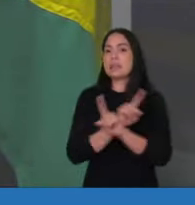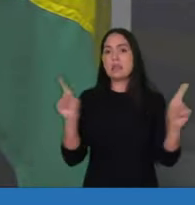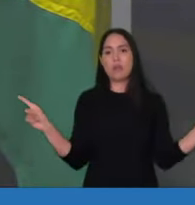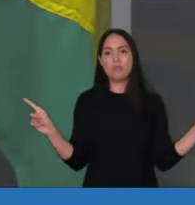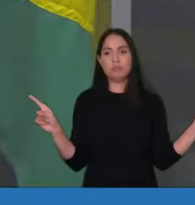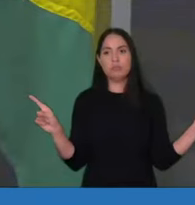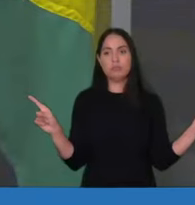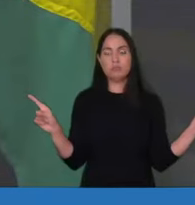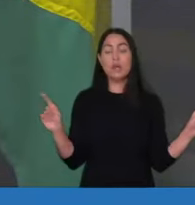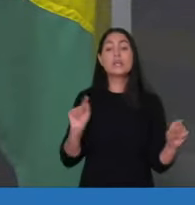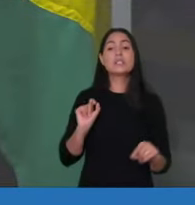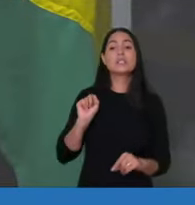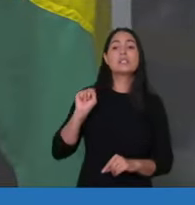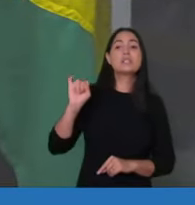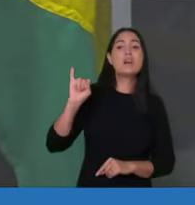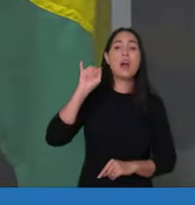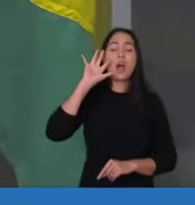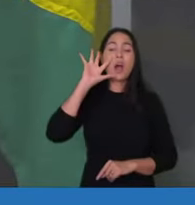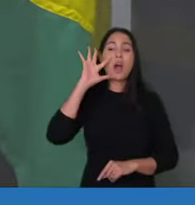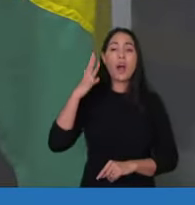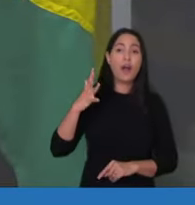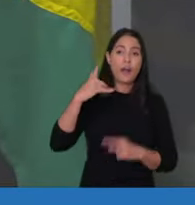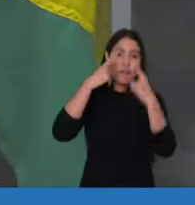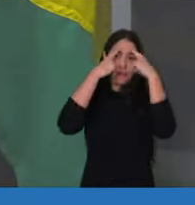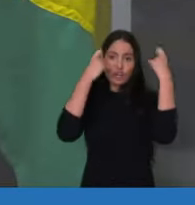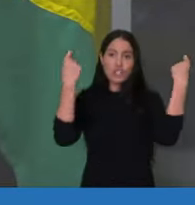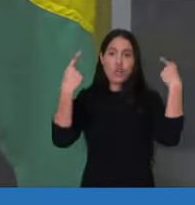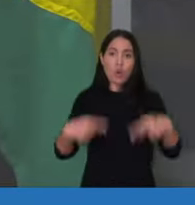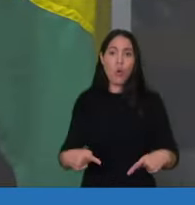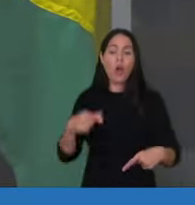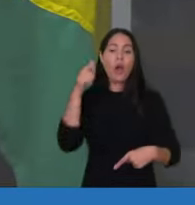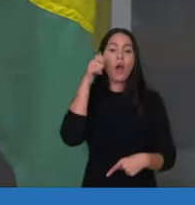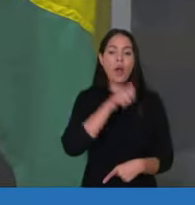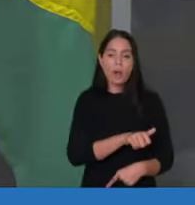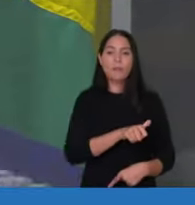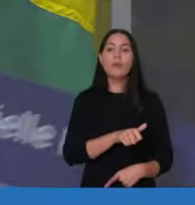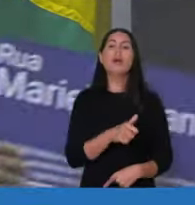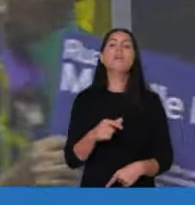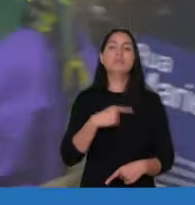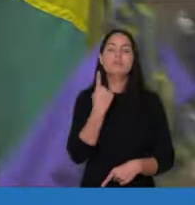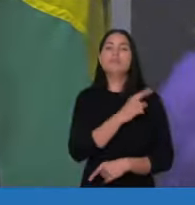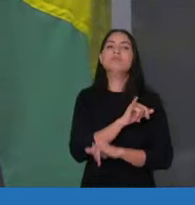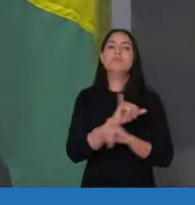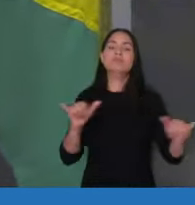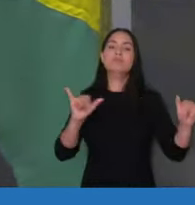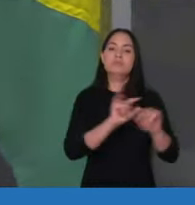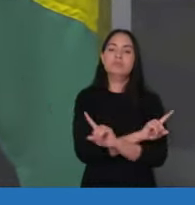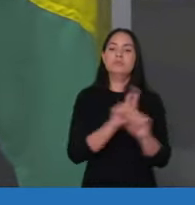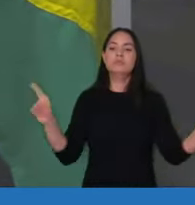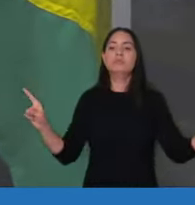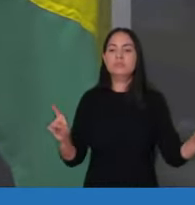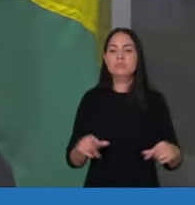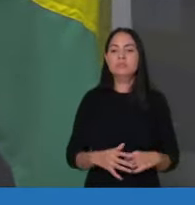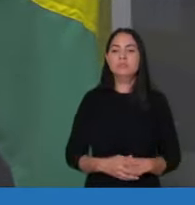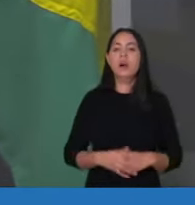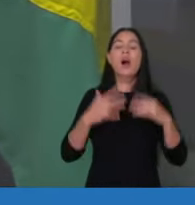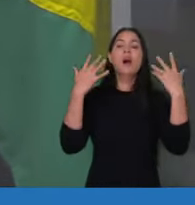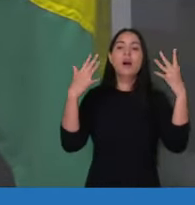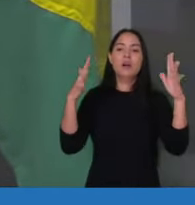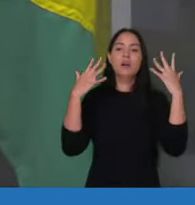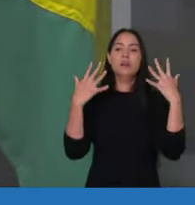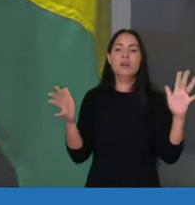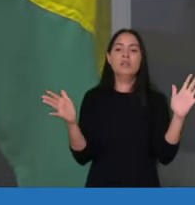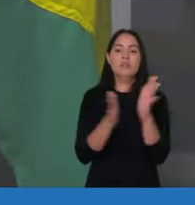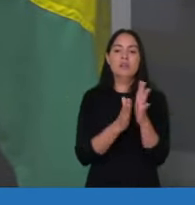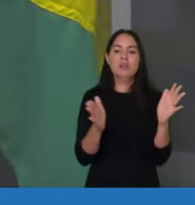todo tipo de violência contra as mulheres. Parabenizar a mesa e a